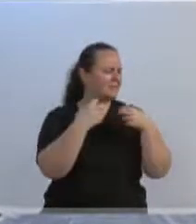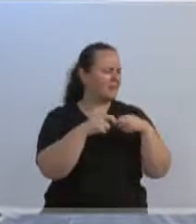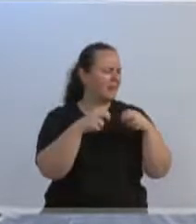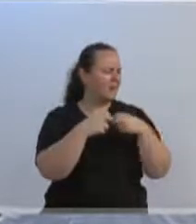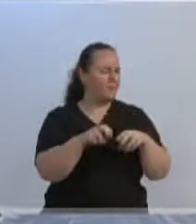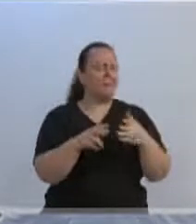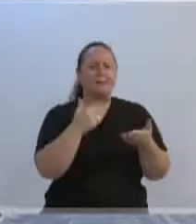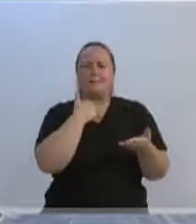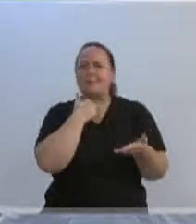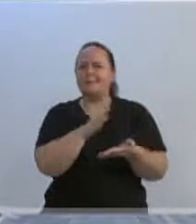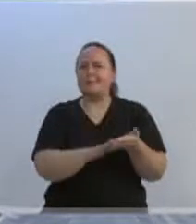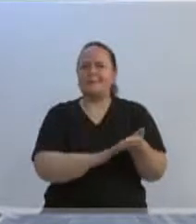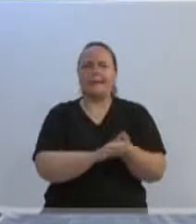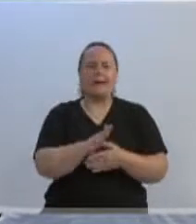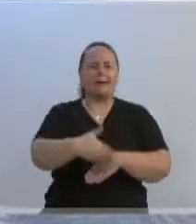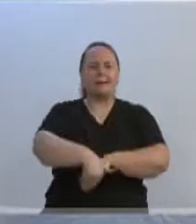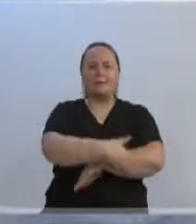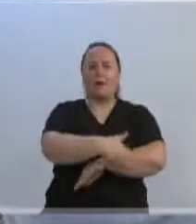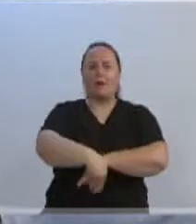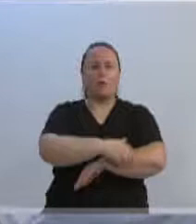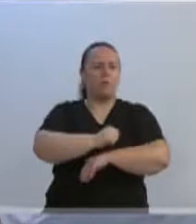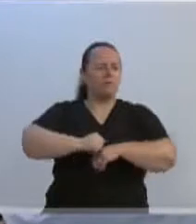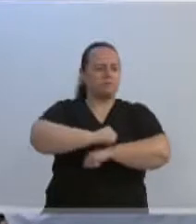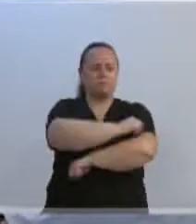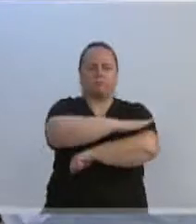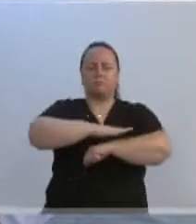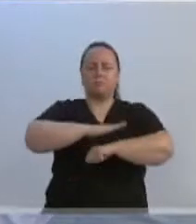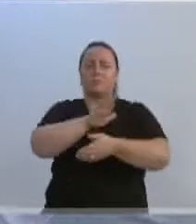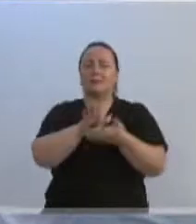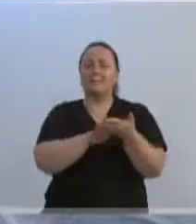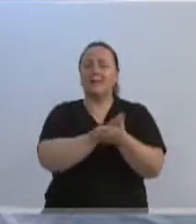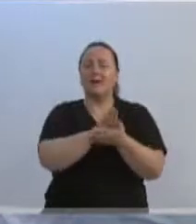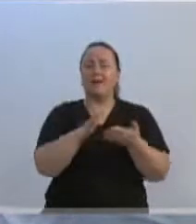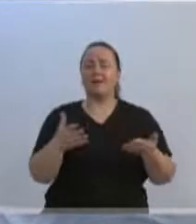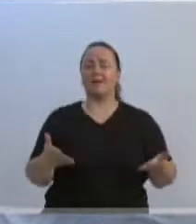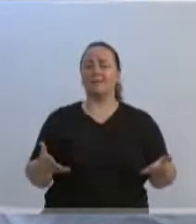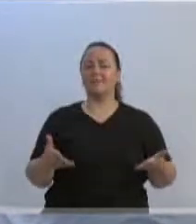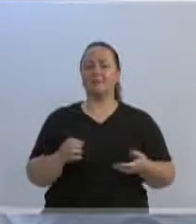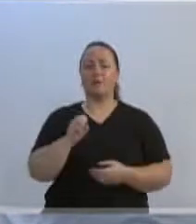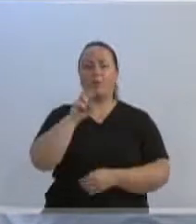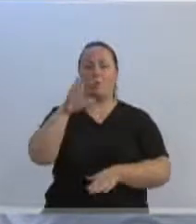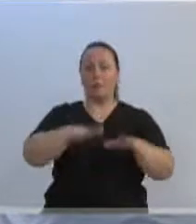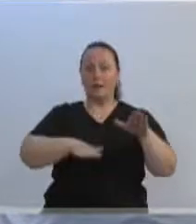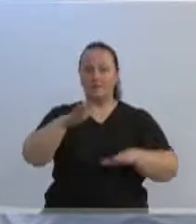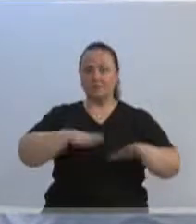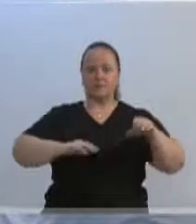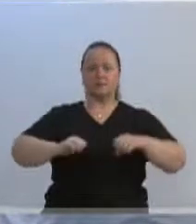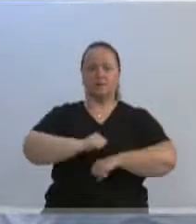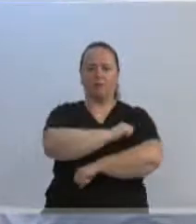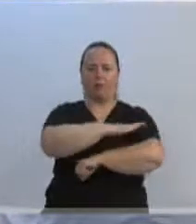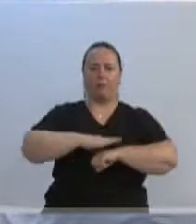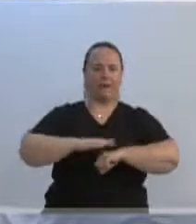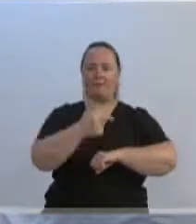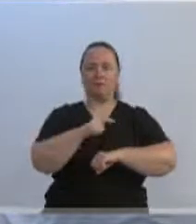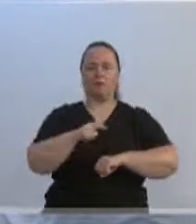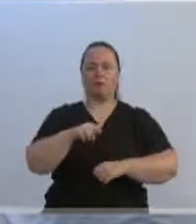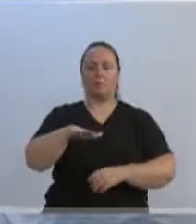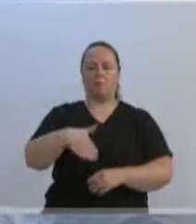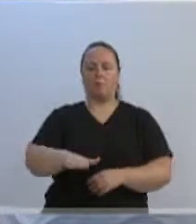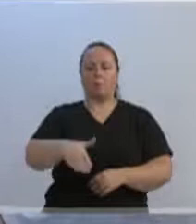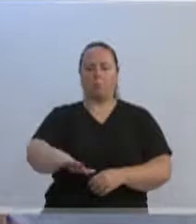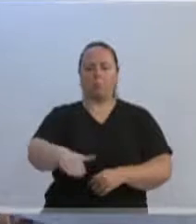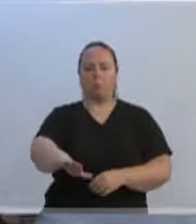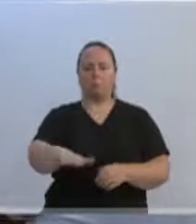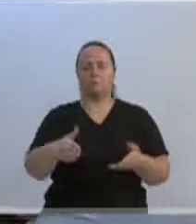ter a sua rua pavimentada ou muitas vezes onde o pavimento é buraco então eu lamento que o